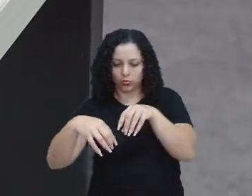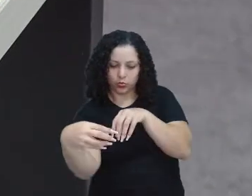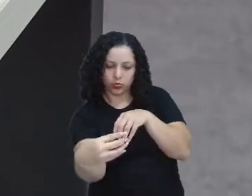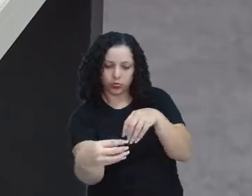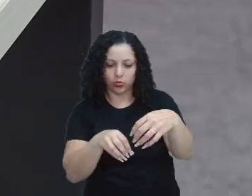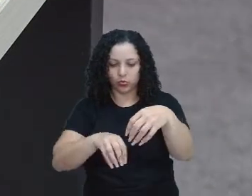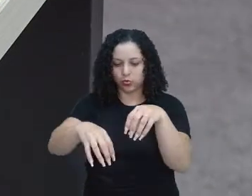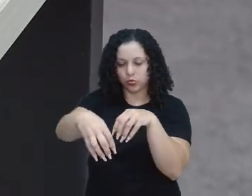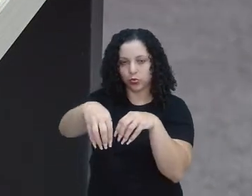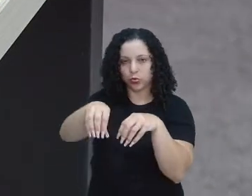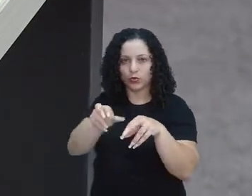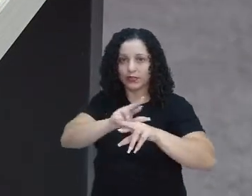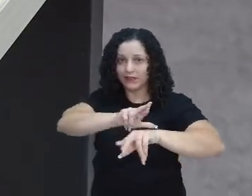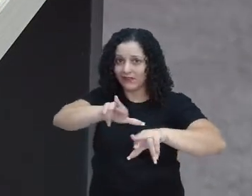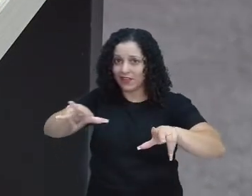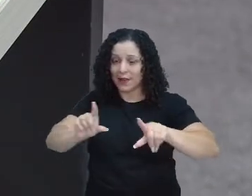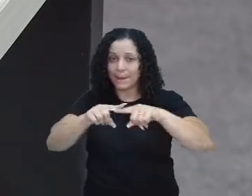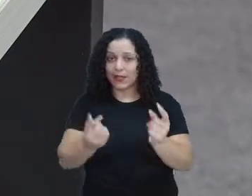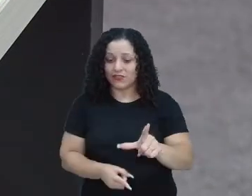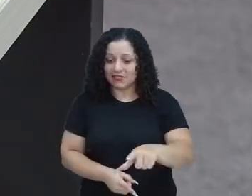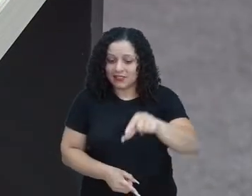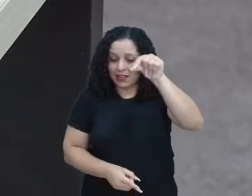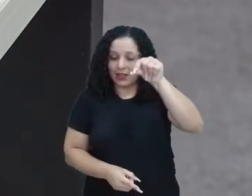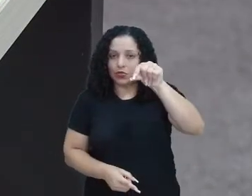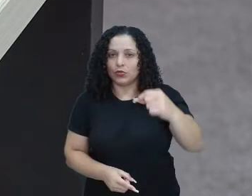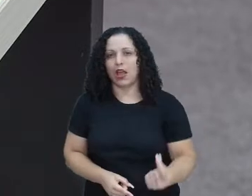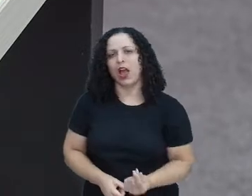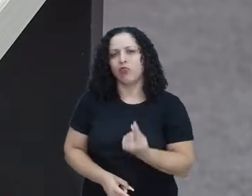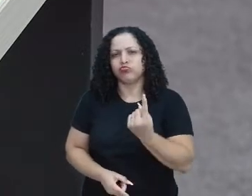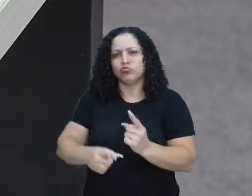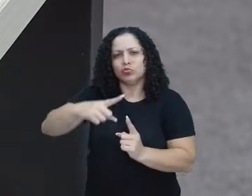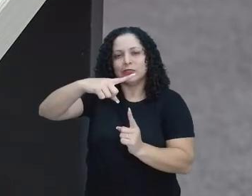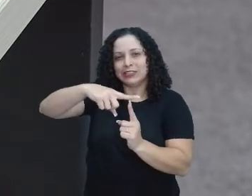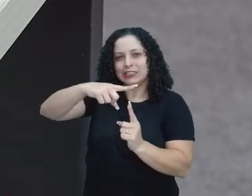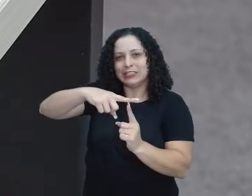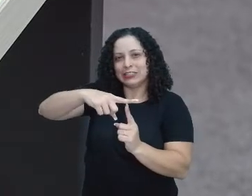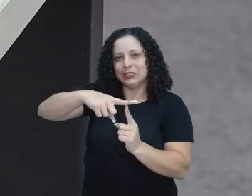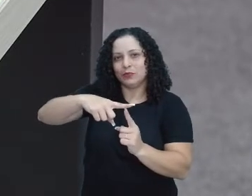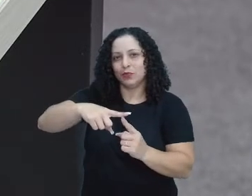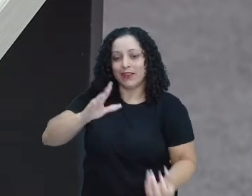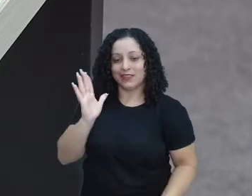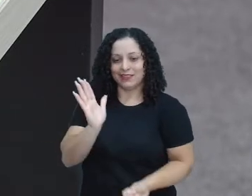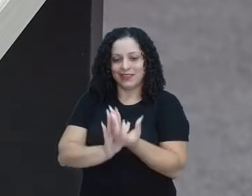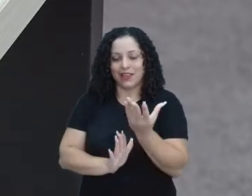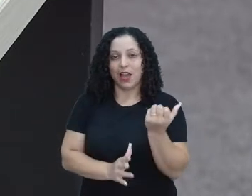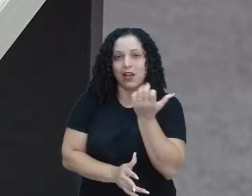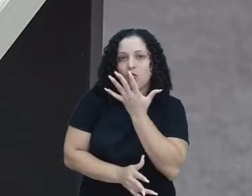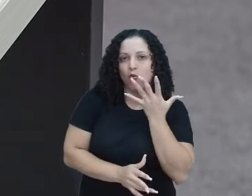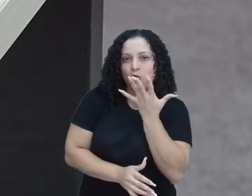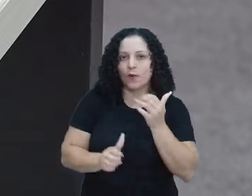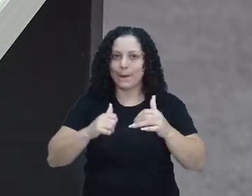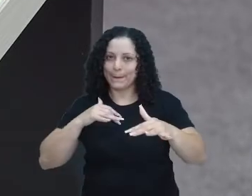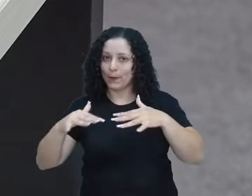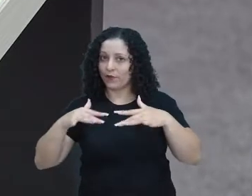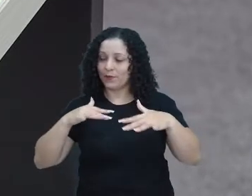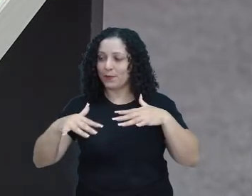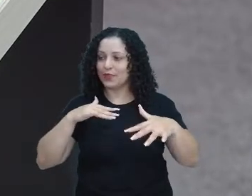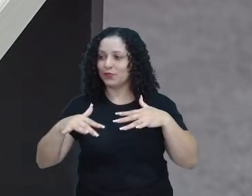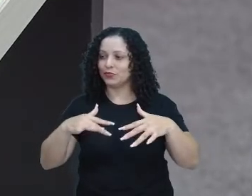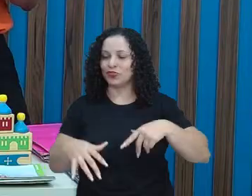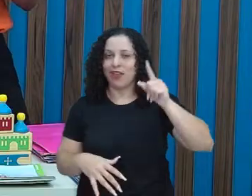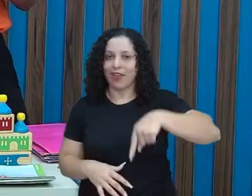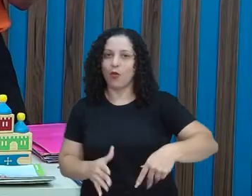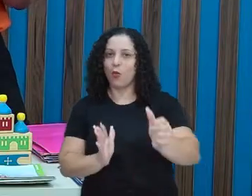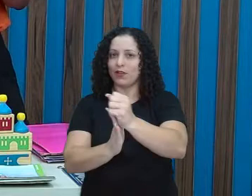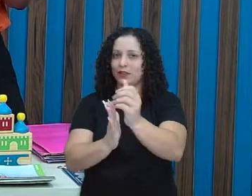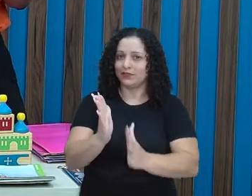a gente vai selecionar o tipo de relação que a gente precisa fazer de cores e de movimento. Então, é uma